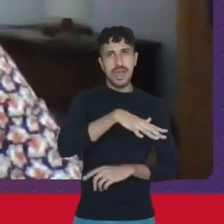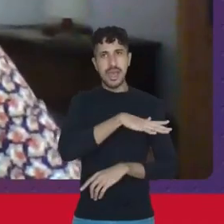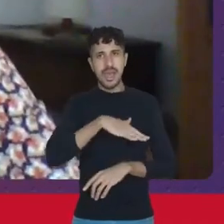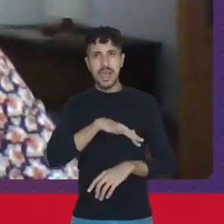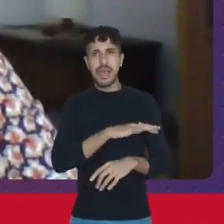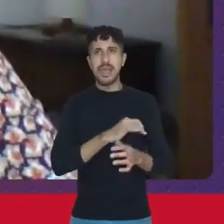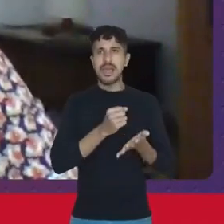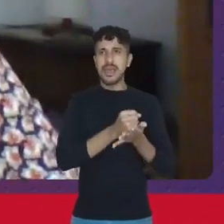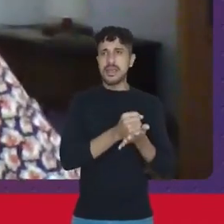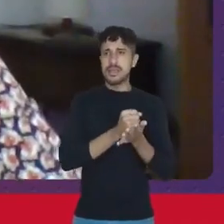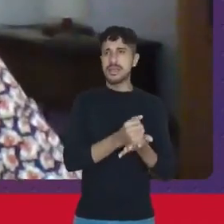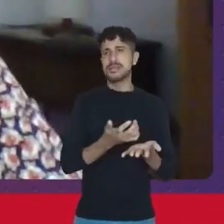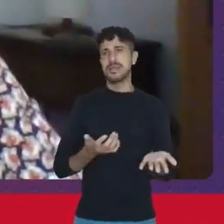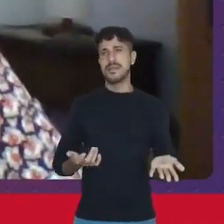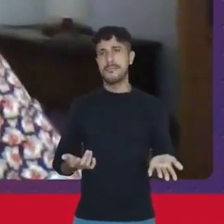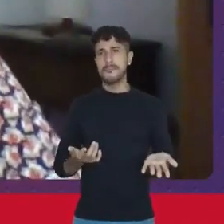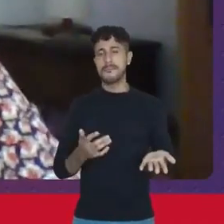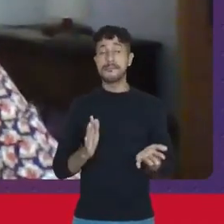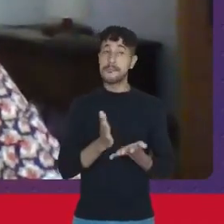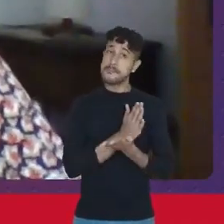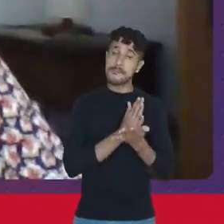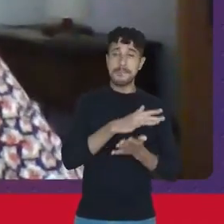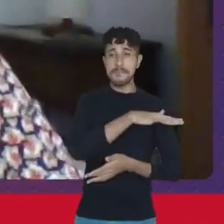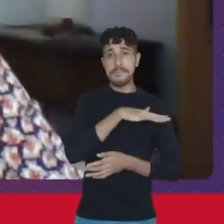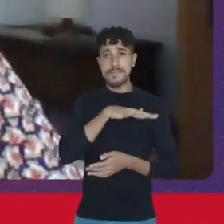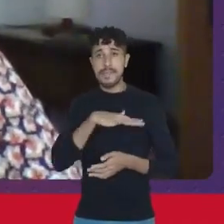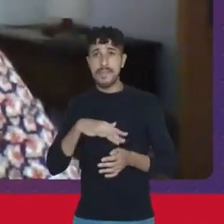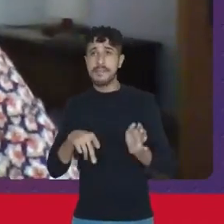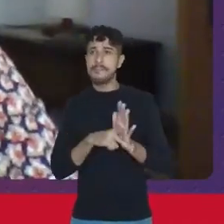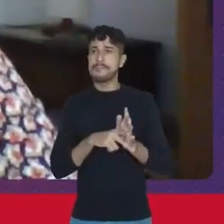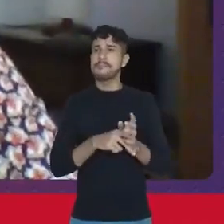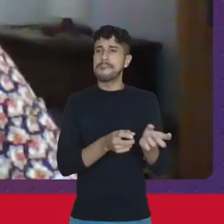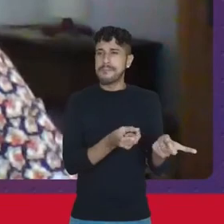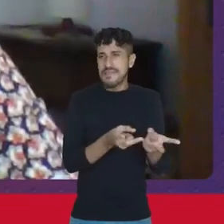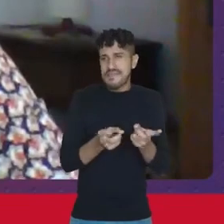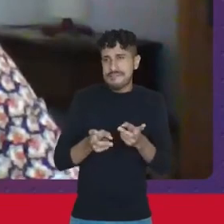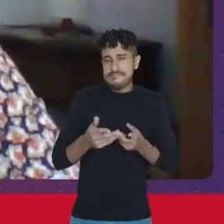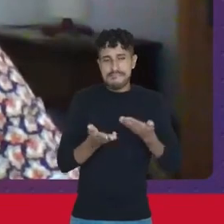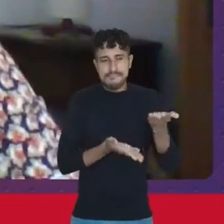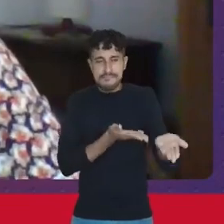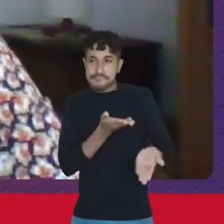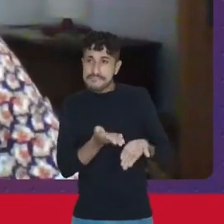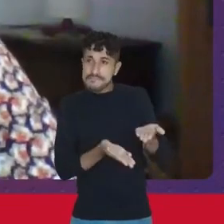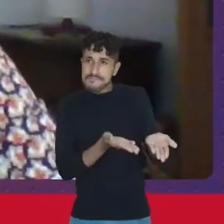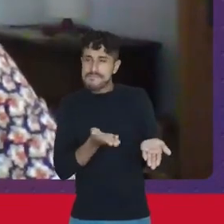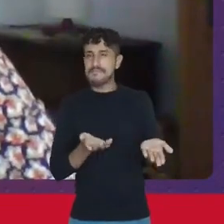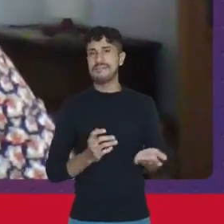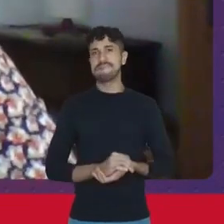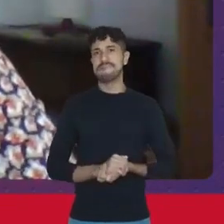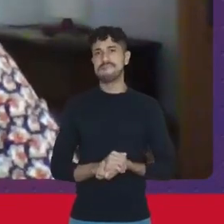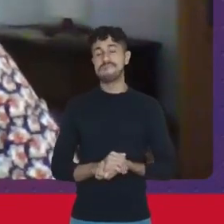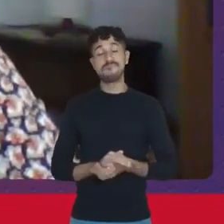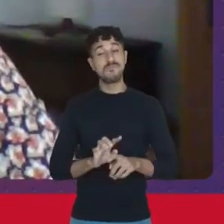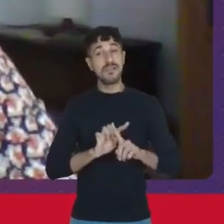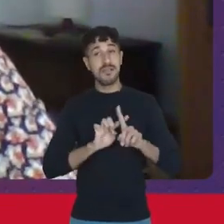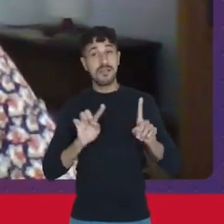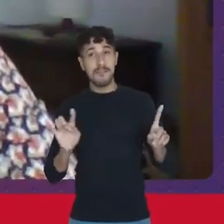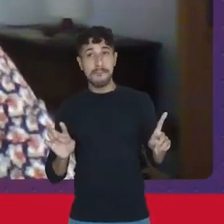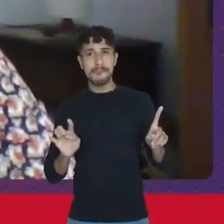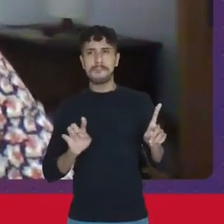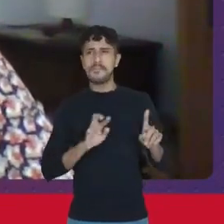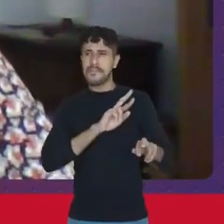para a assistência, para algumas áreas de comércio e serviços. A questão é que